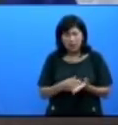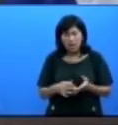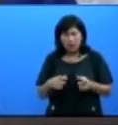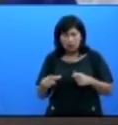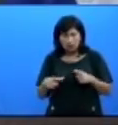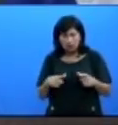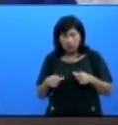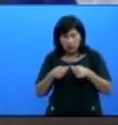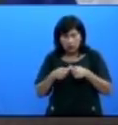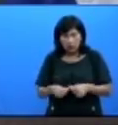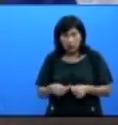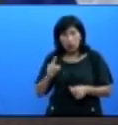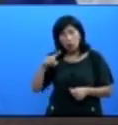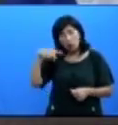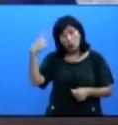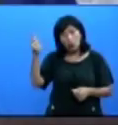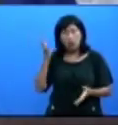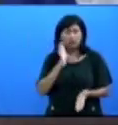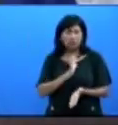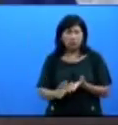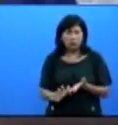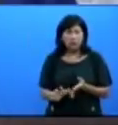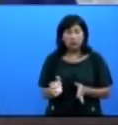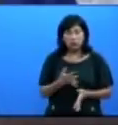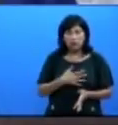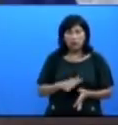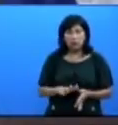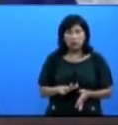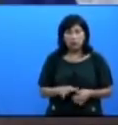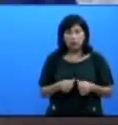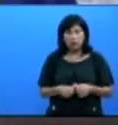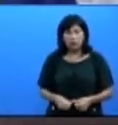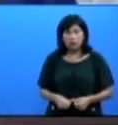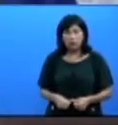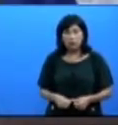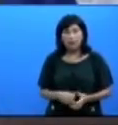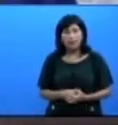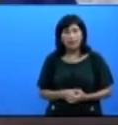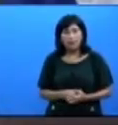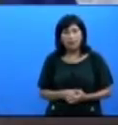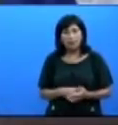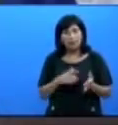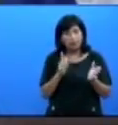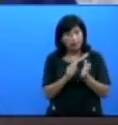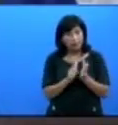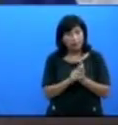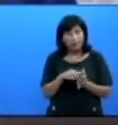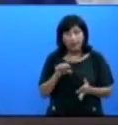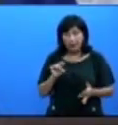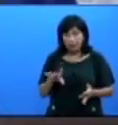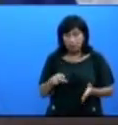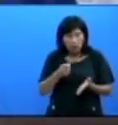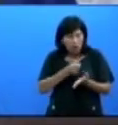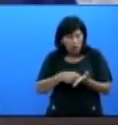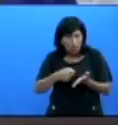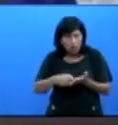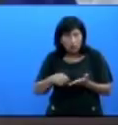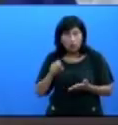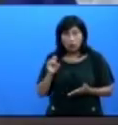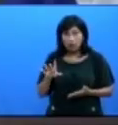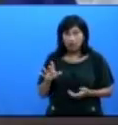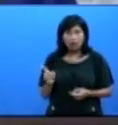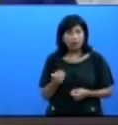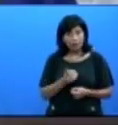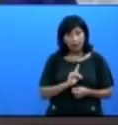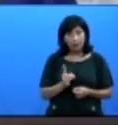envolvendo orçamento. Para a gente ver, gente, que isso aqui não é só um papel, isso não são rubricas, isso não são